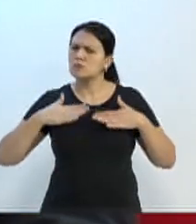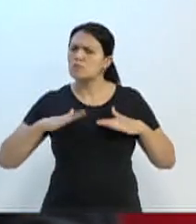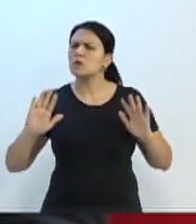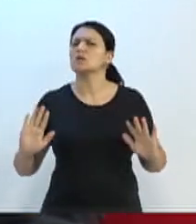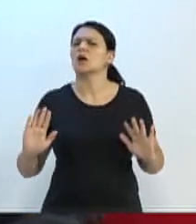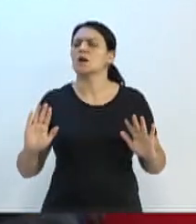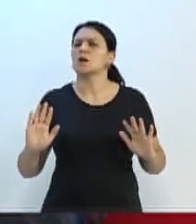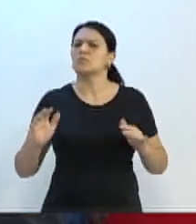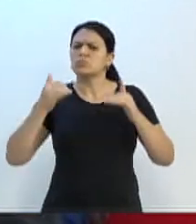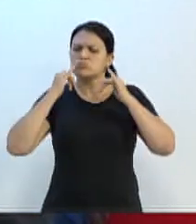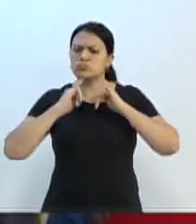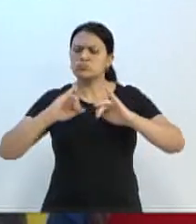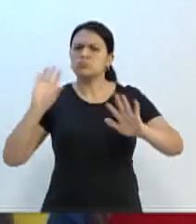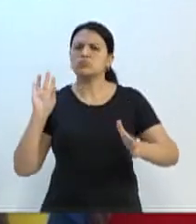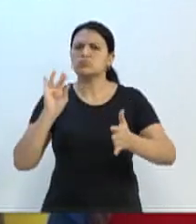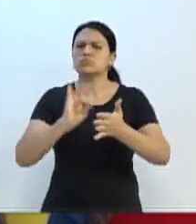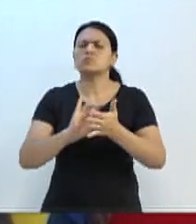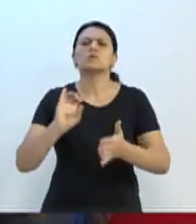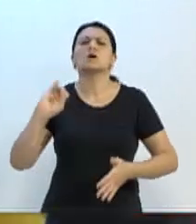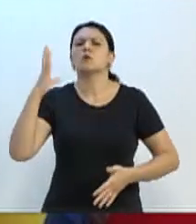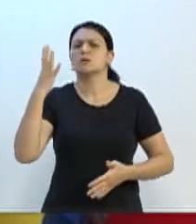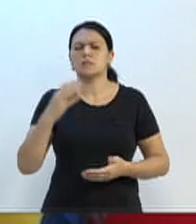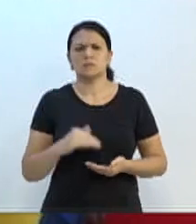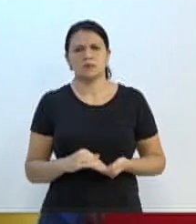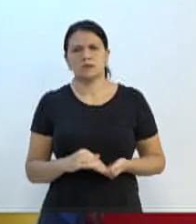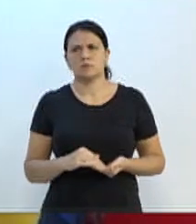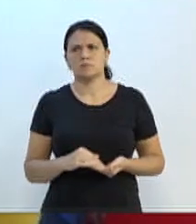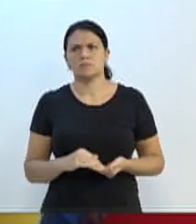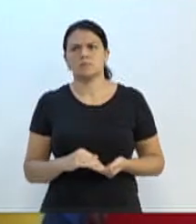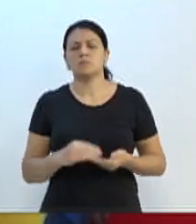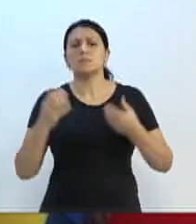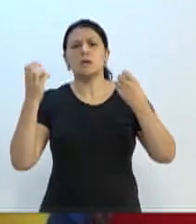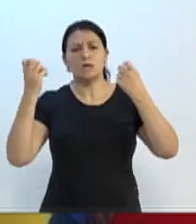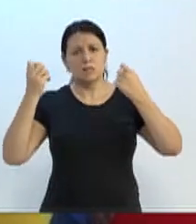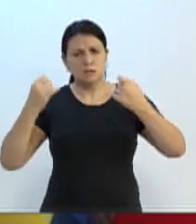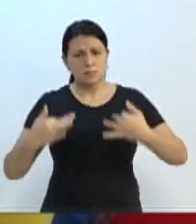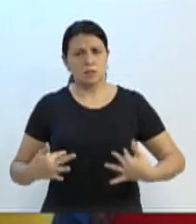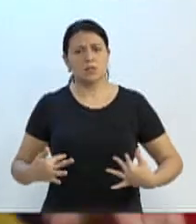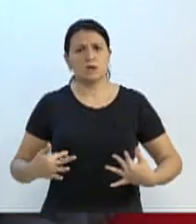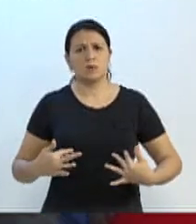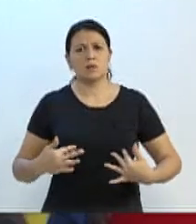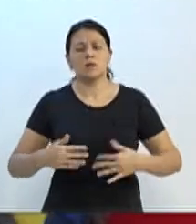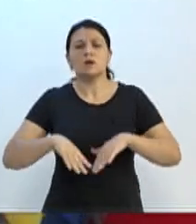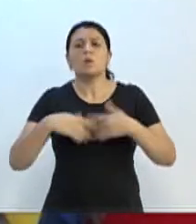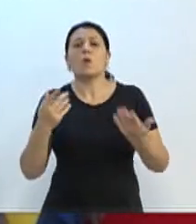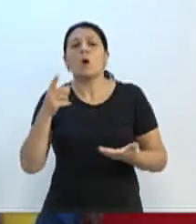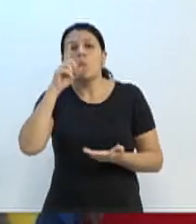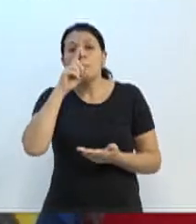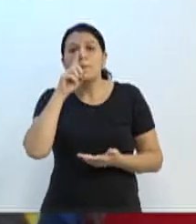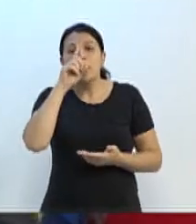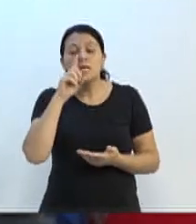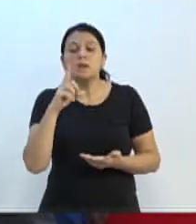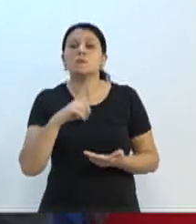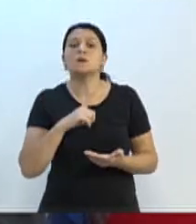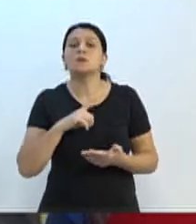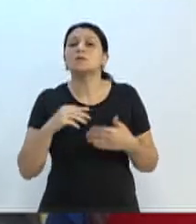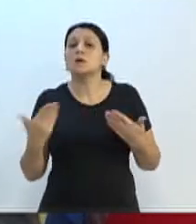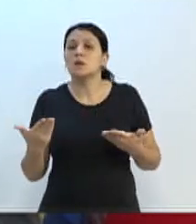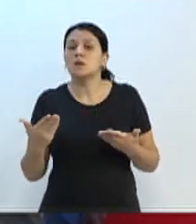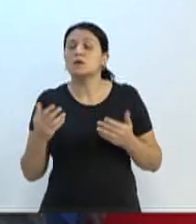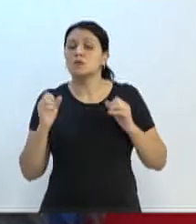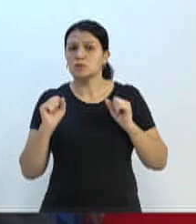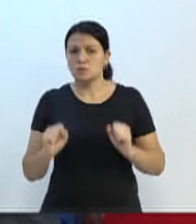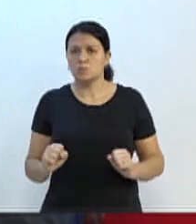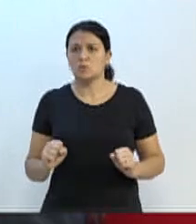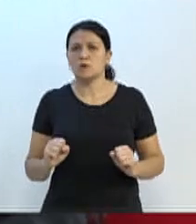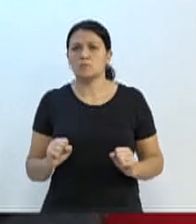para dizer efetivamente o que aconteceu, para dizer para a população qual é o risco que nós corremos, para que a gente possa, como